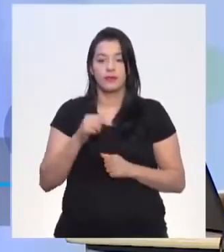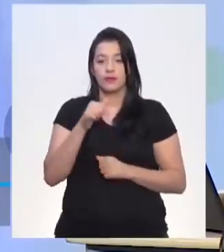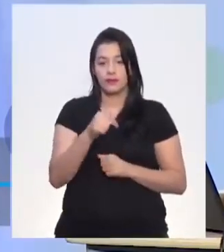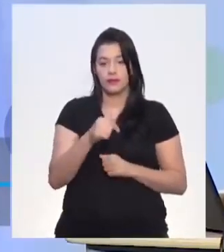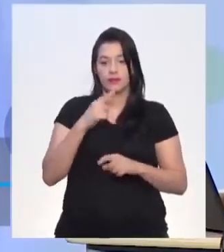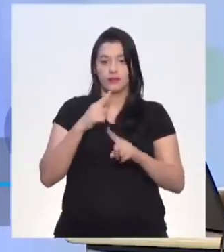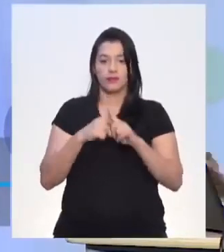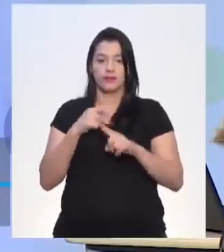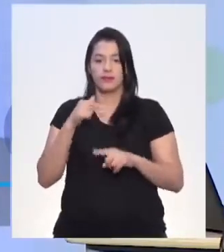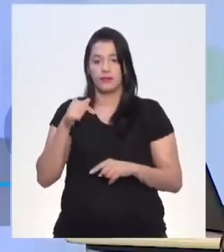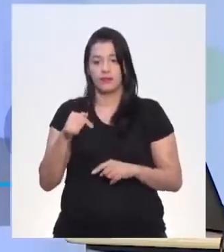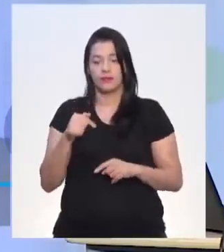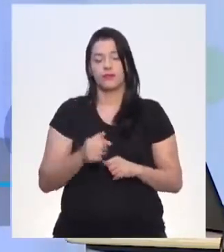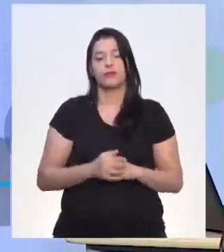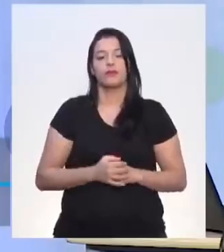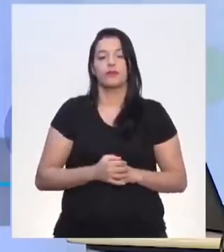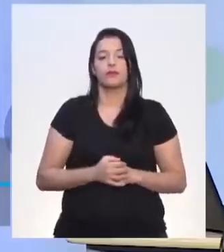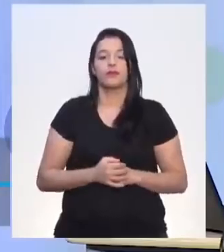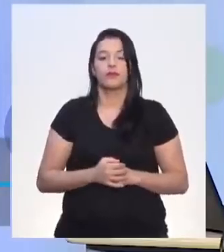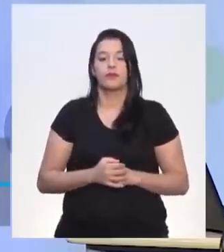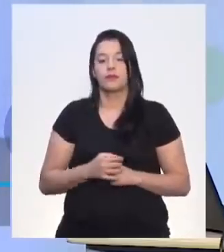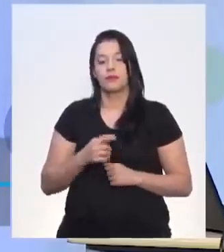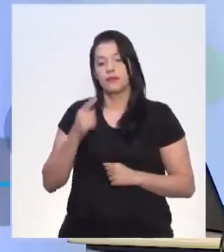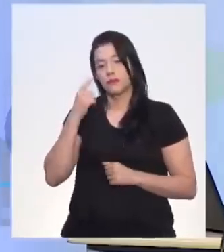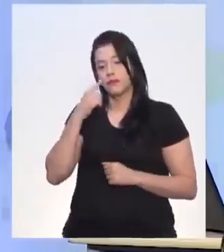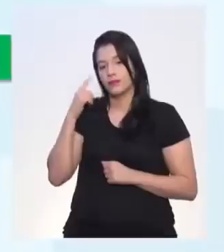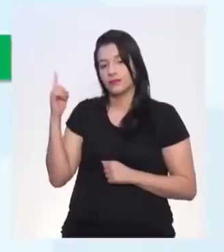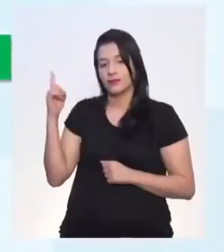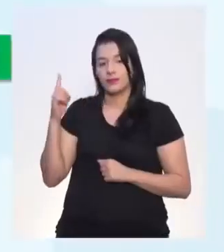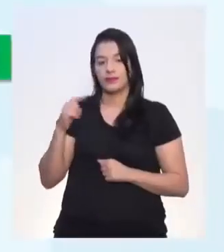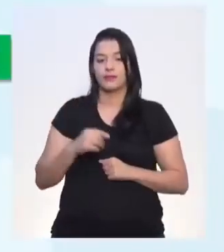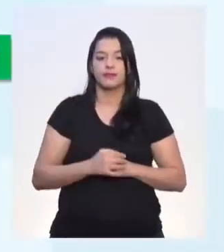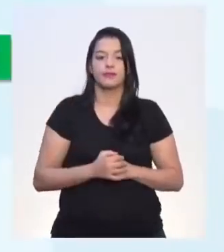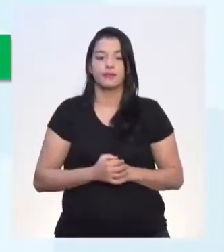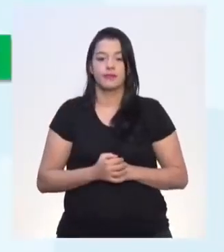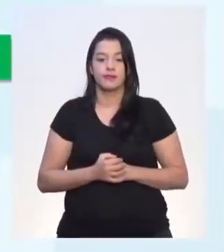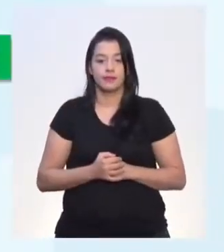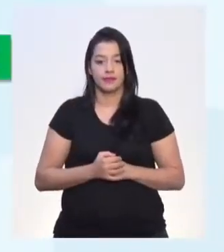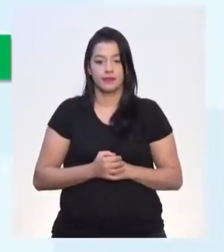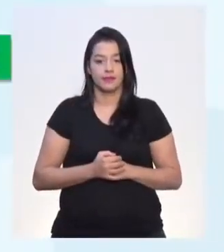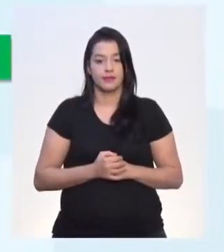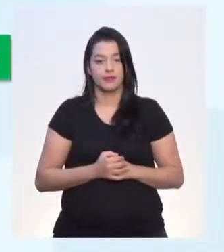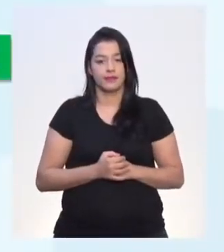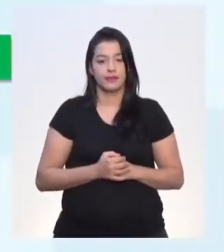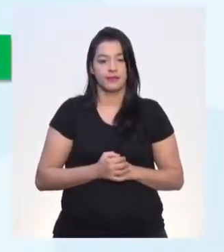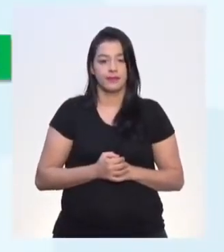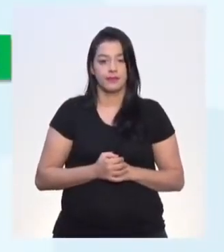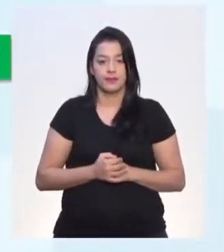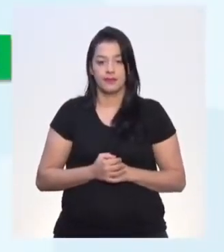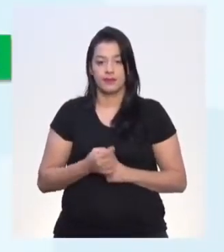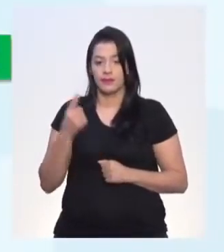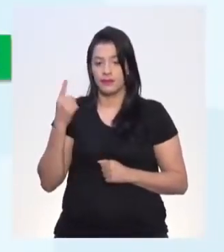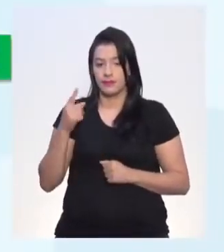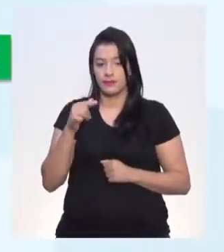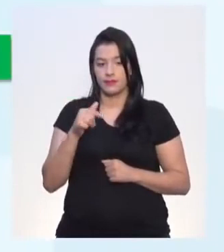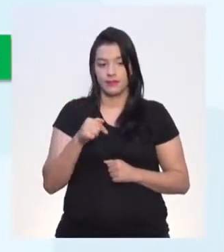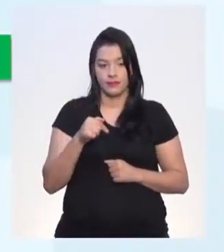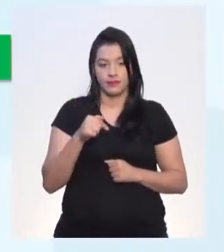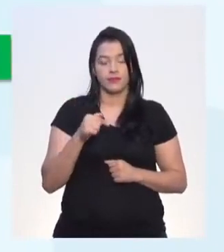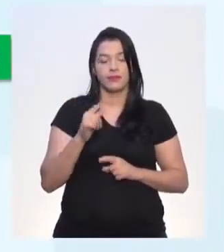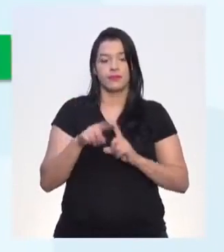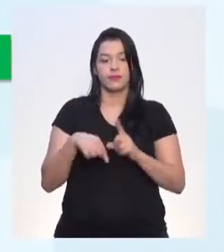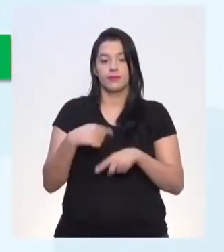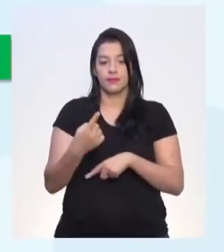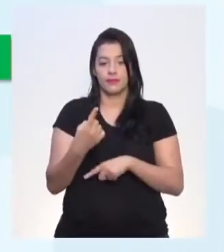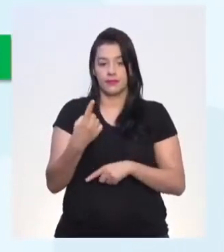de 7, né? Vamos ver aqui a resposta que o professor Tony colocou, ó. Então, o próximo que passaria é a 7, 7, com